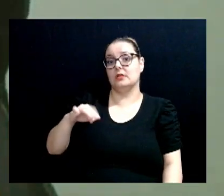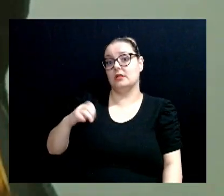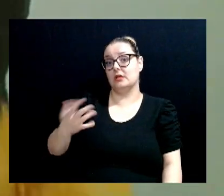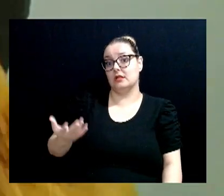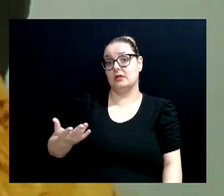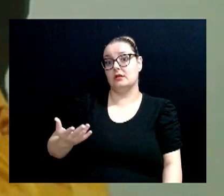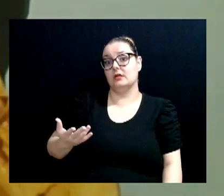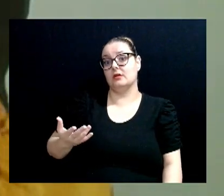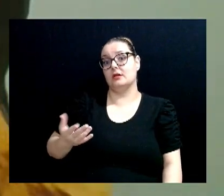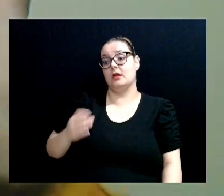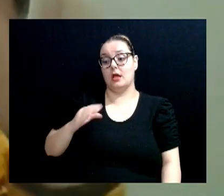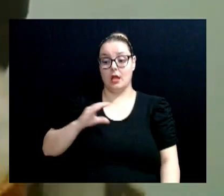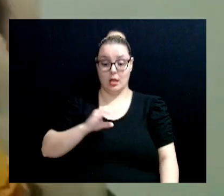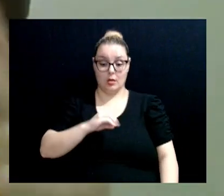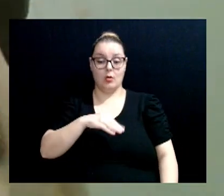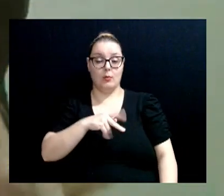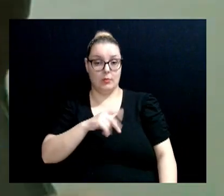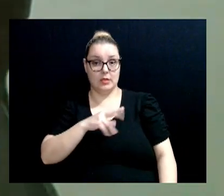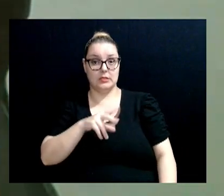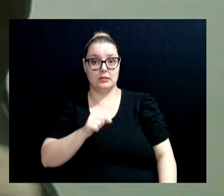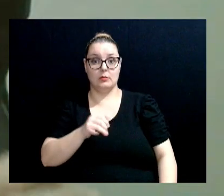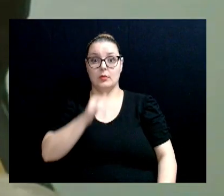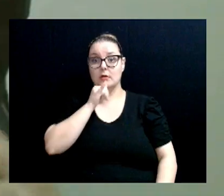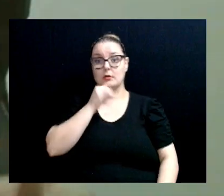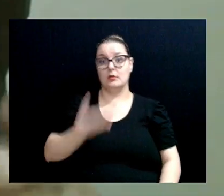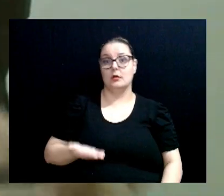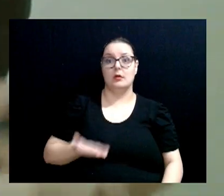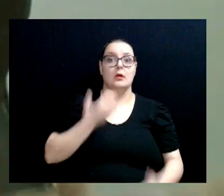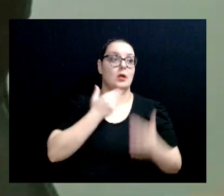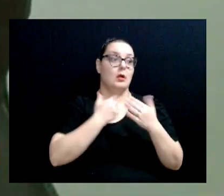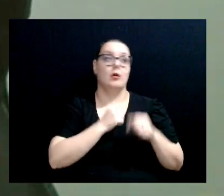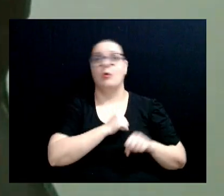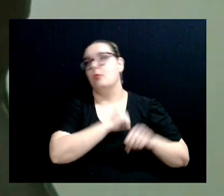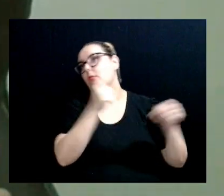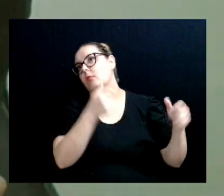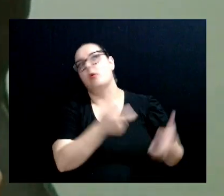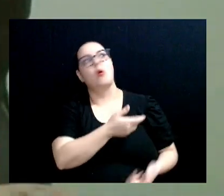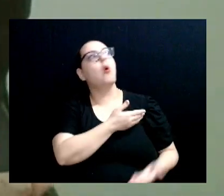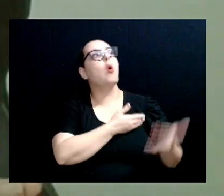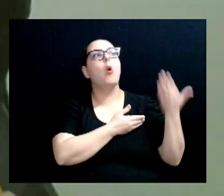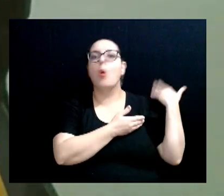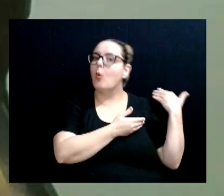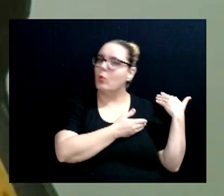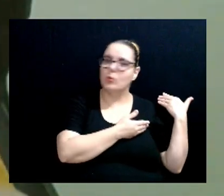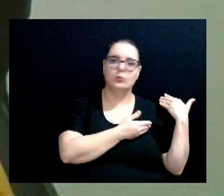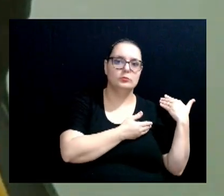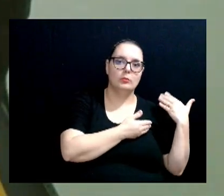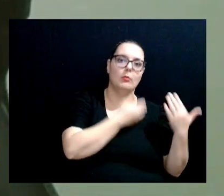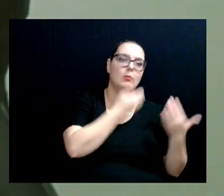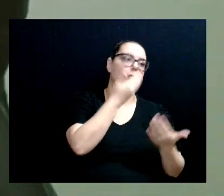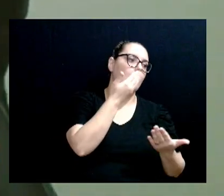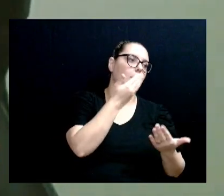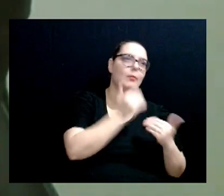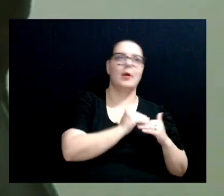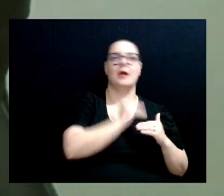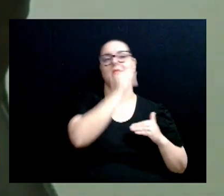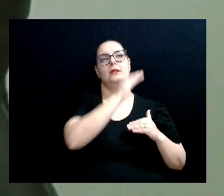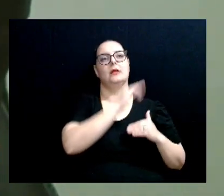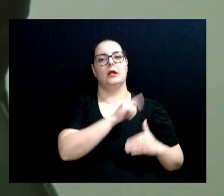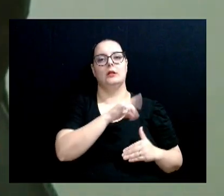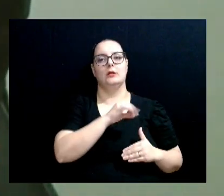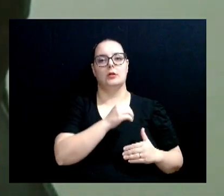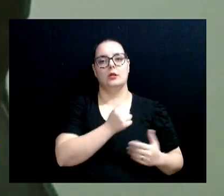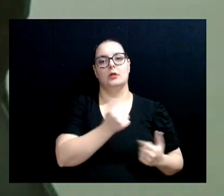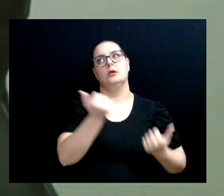compensação, então, por exemplo, comi demais, então passei das calorias ali, então vou compensar de alguma